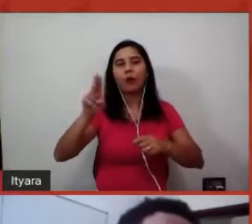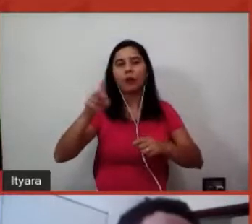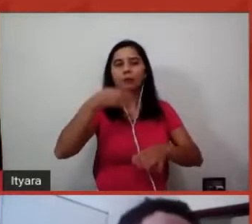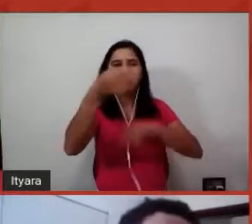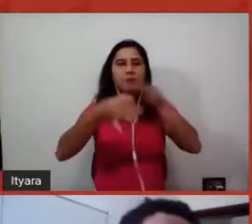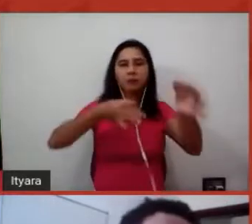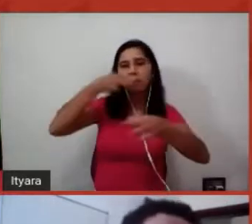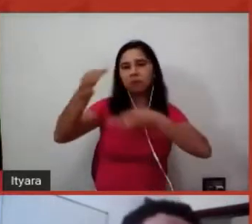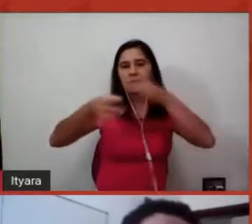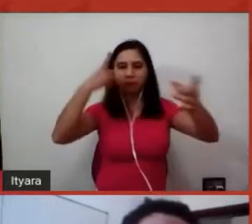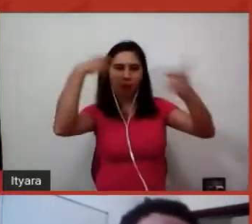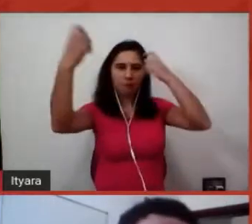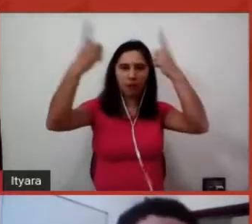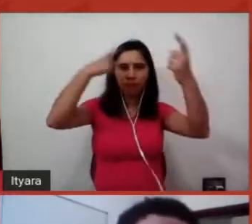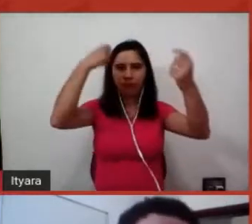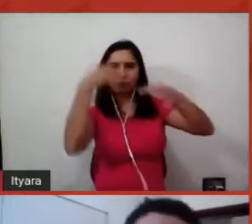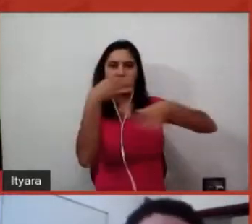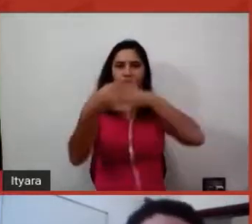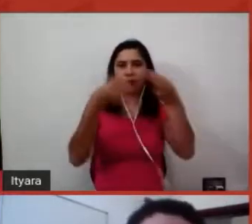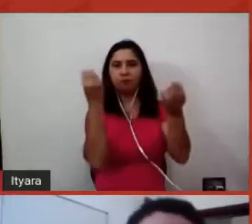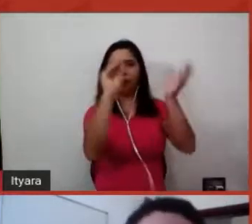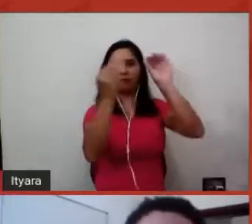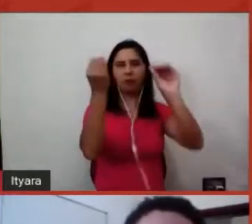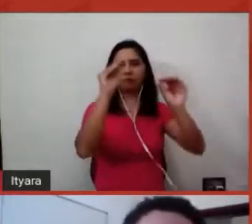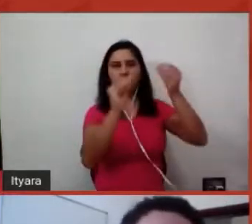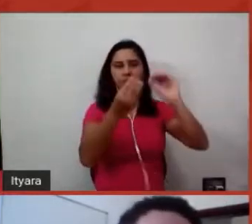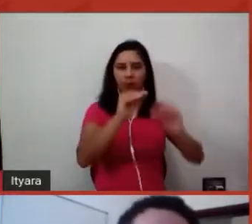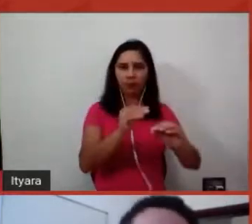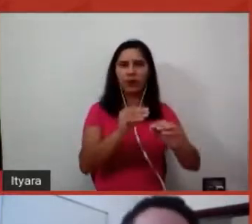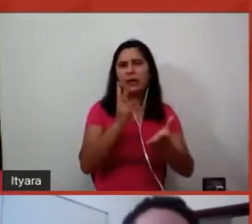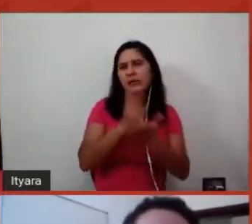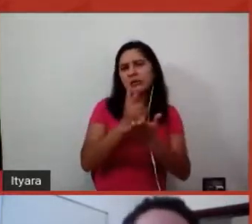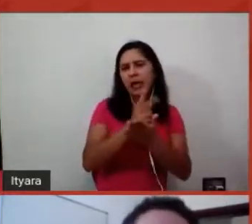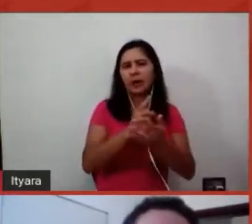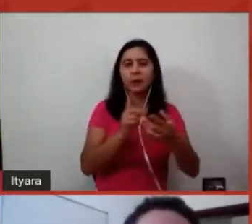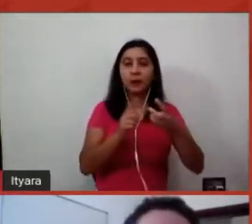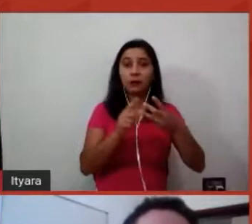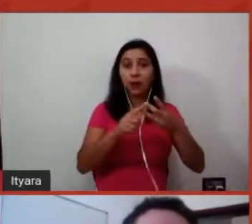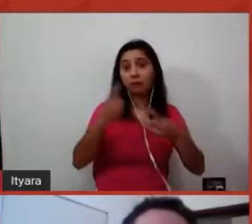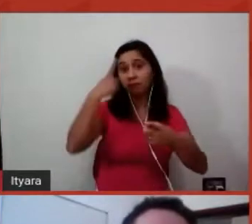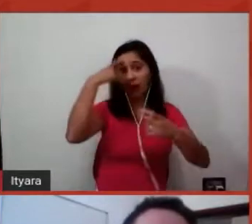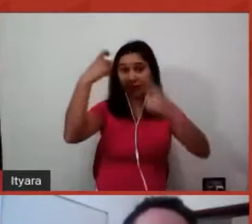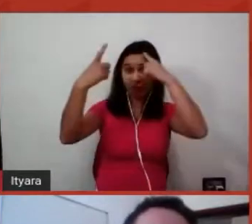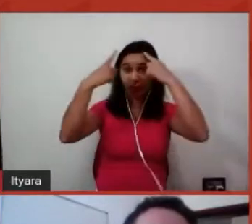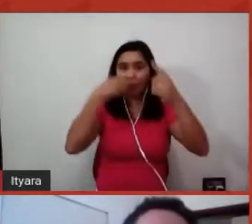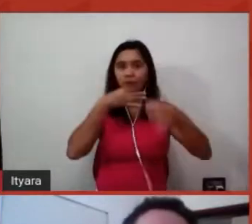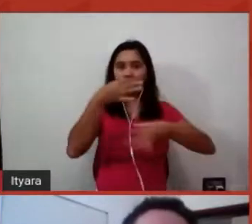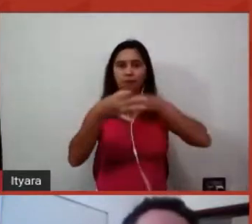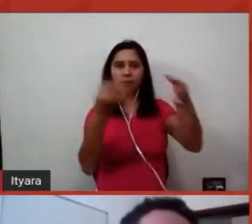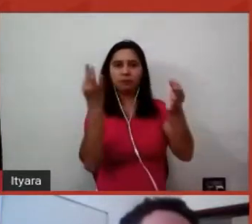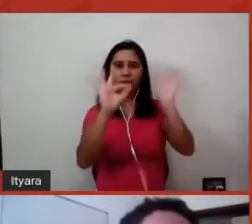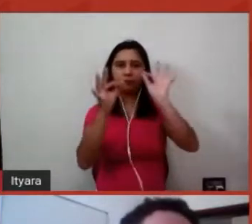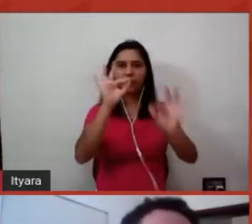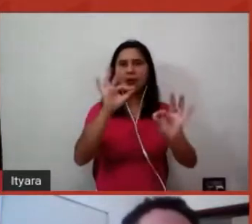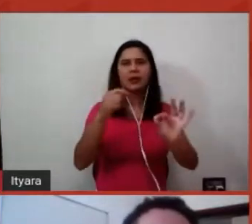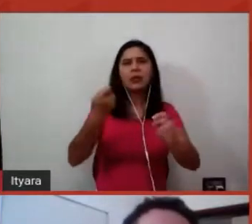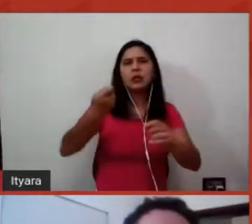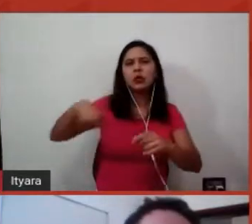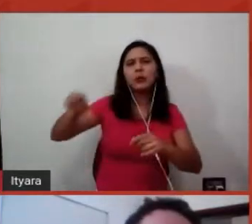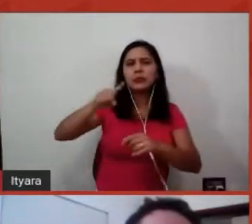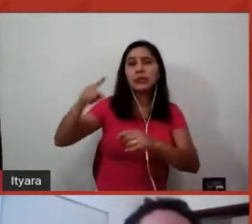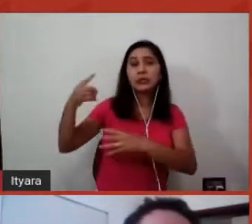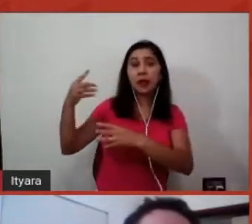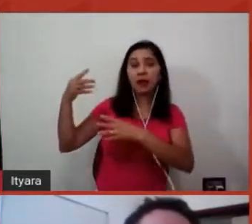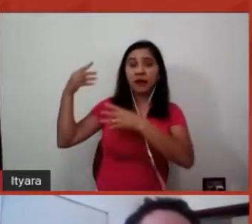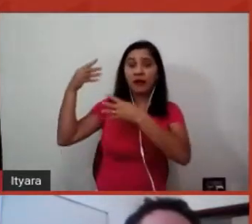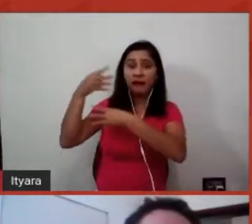Parpitch. E nesse sentido é importante, sempre que a gente faz brainstorming, é importante não se ater a referências. Né? Esse é um